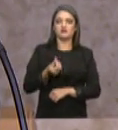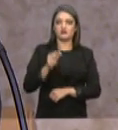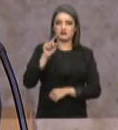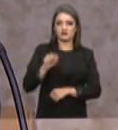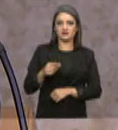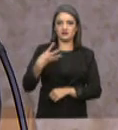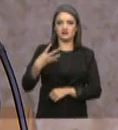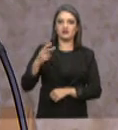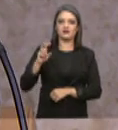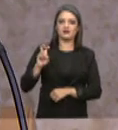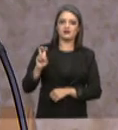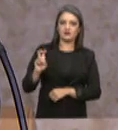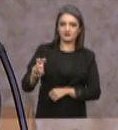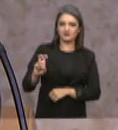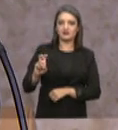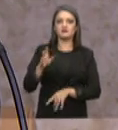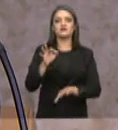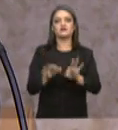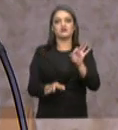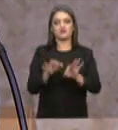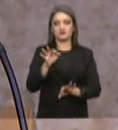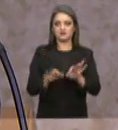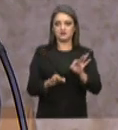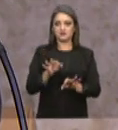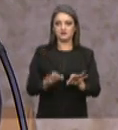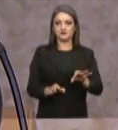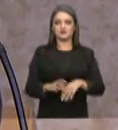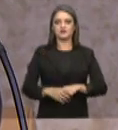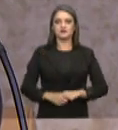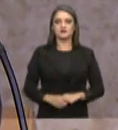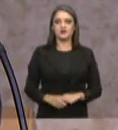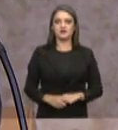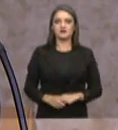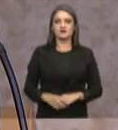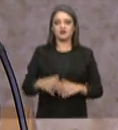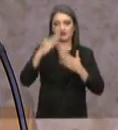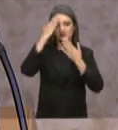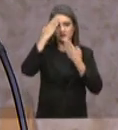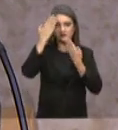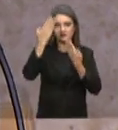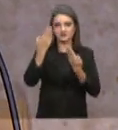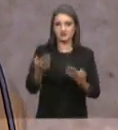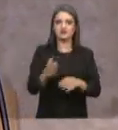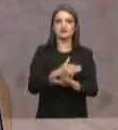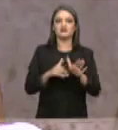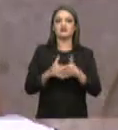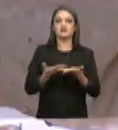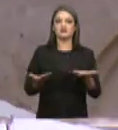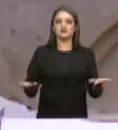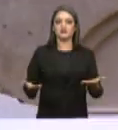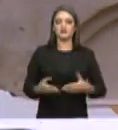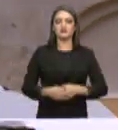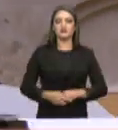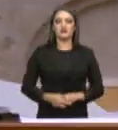16:45 para a sessão jurisdicional muito obrigada a todos